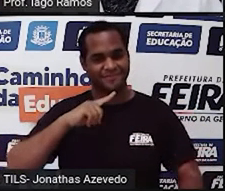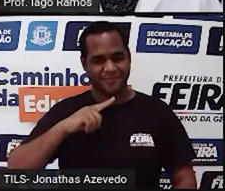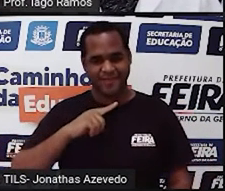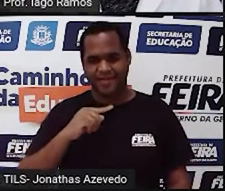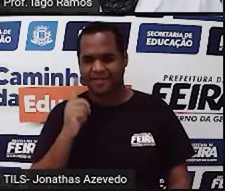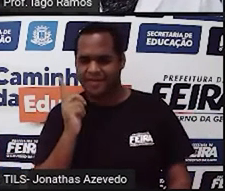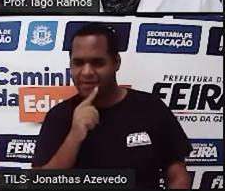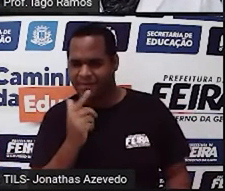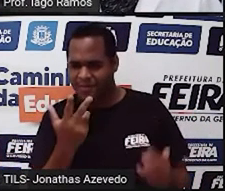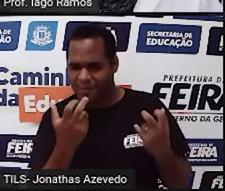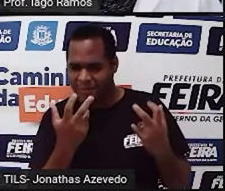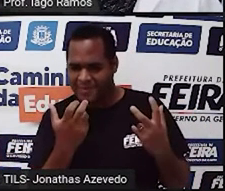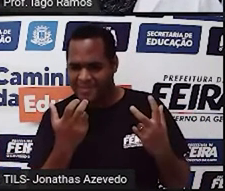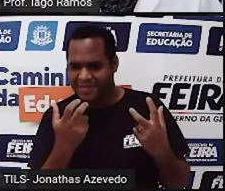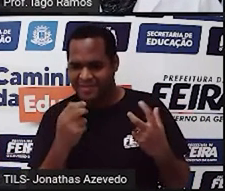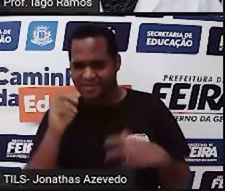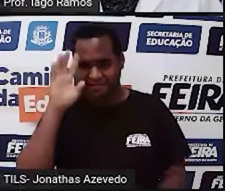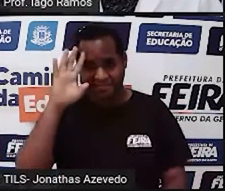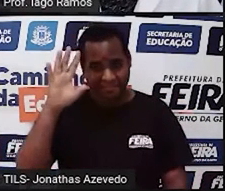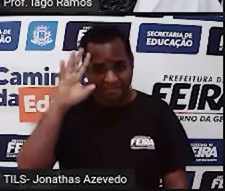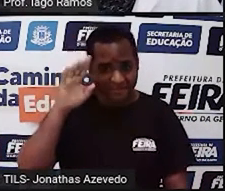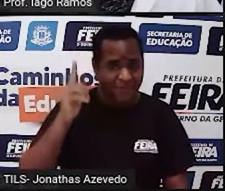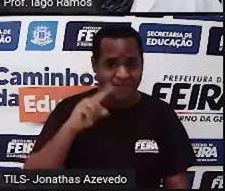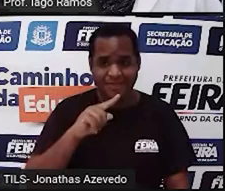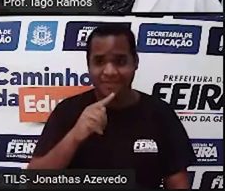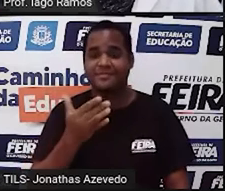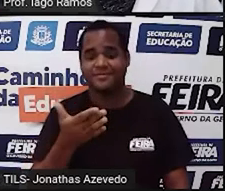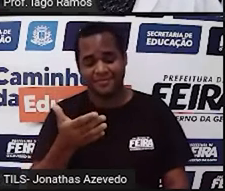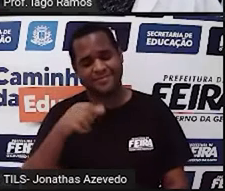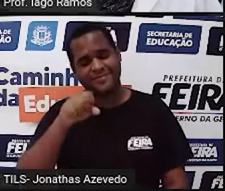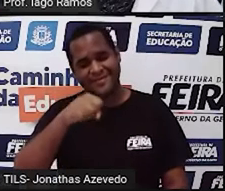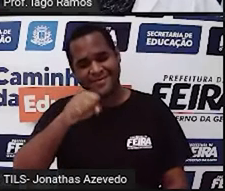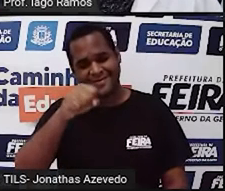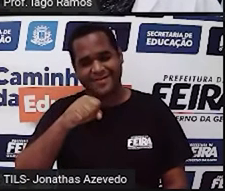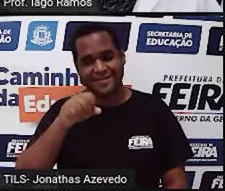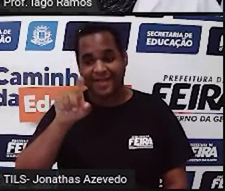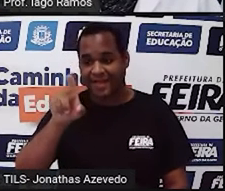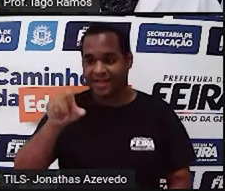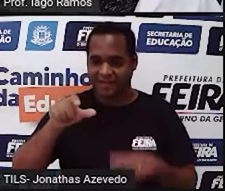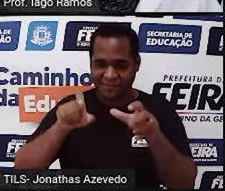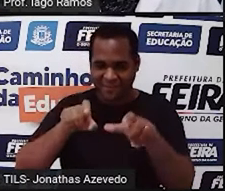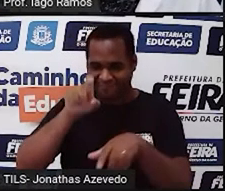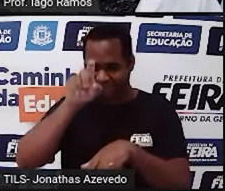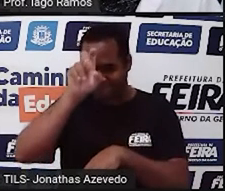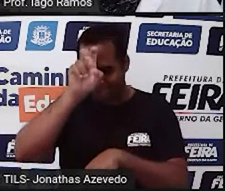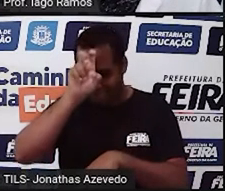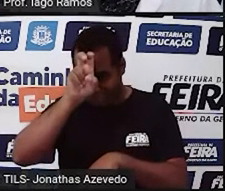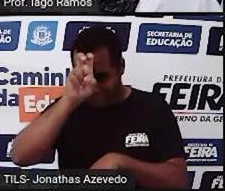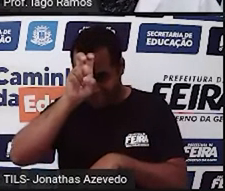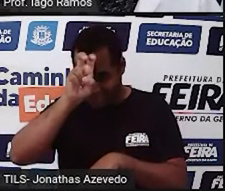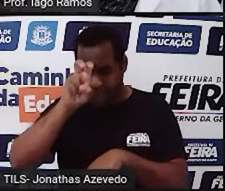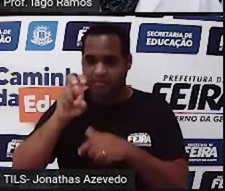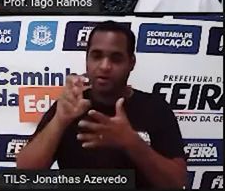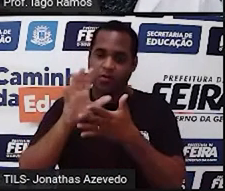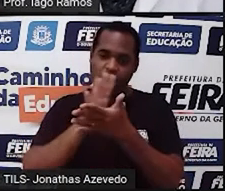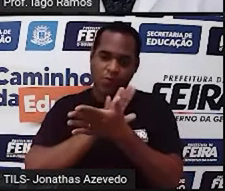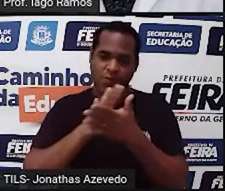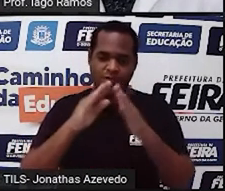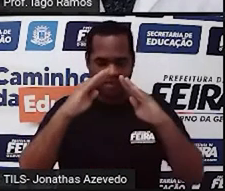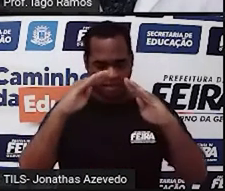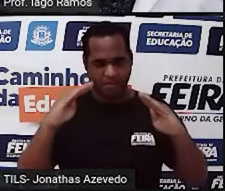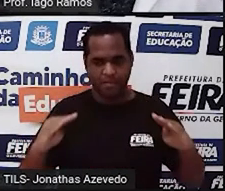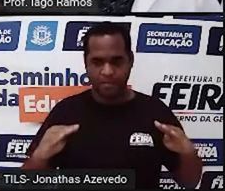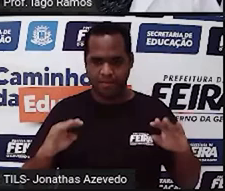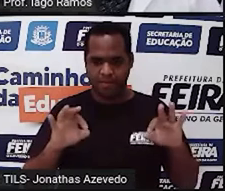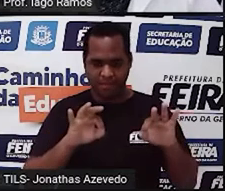conseguiu é pensar nisso Pois é lá no Egito além das pirâmides que são grandes